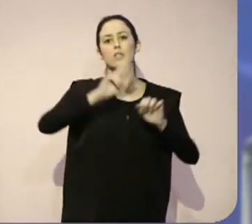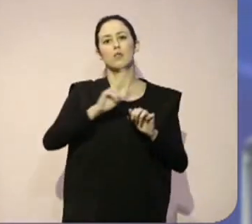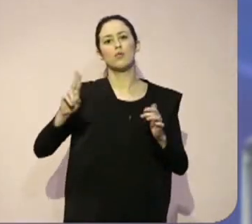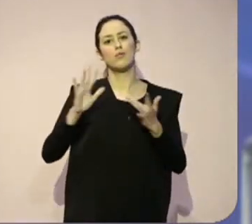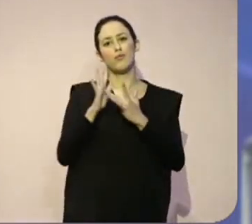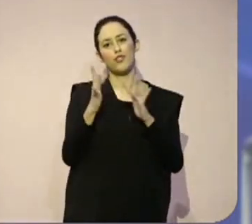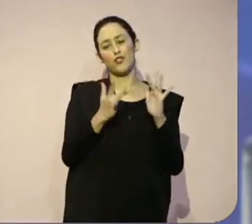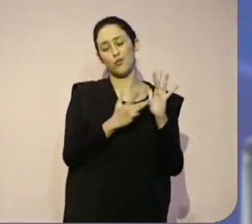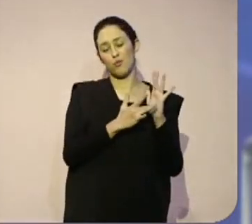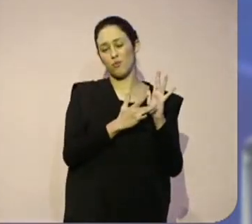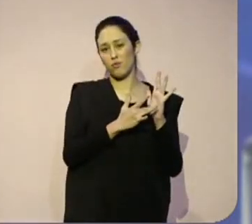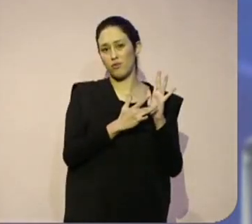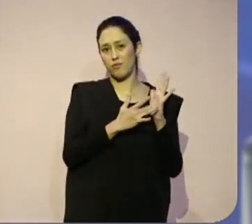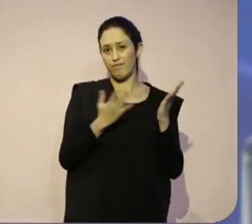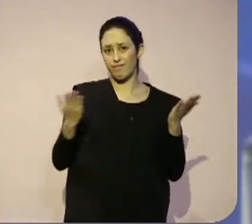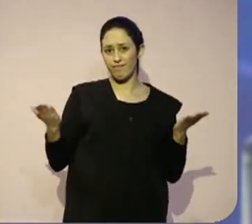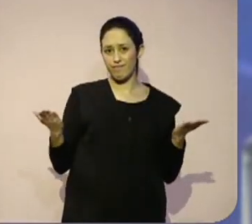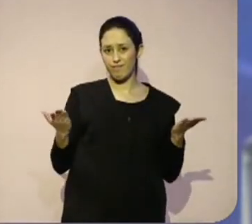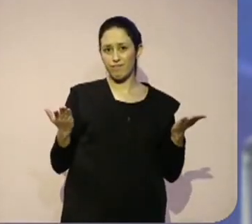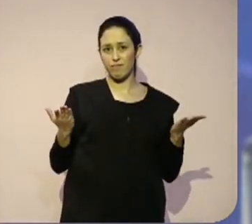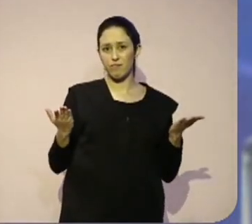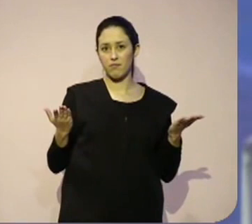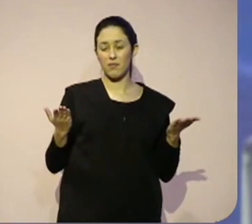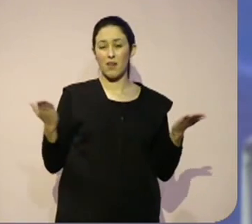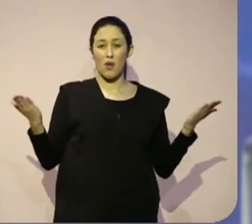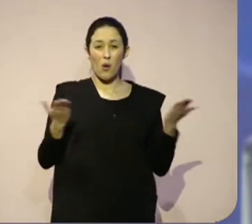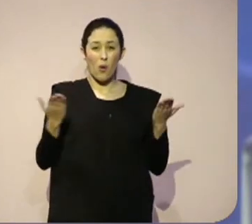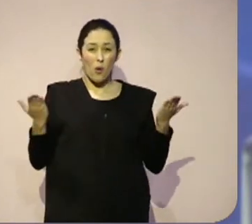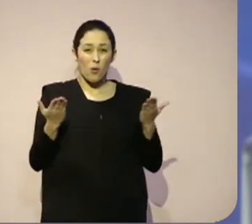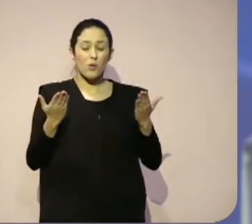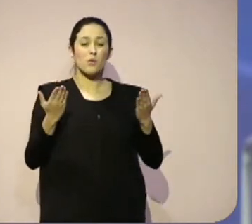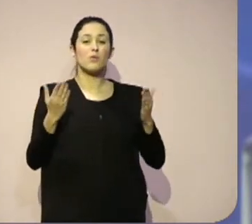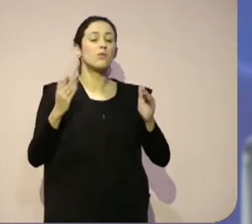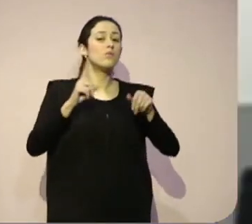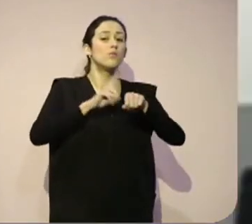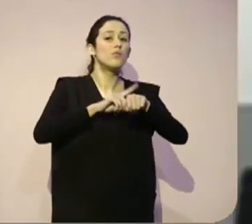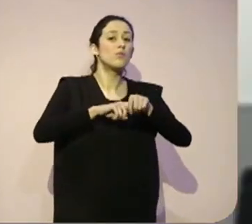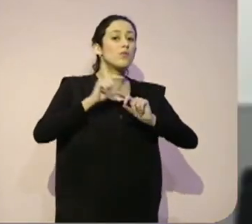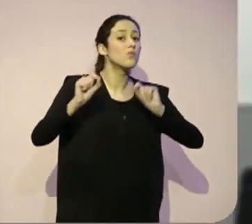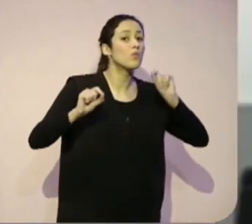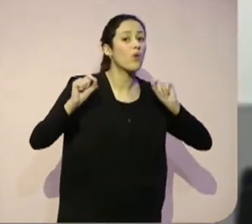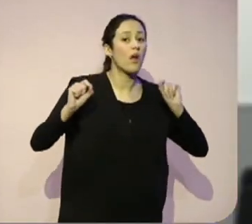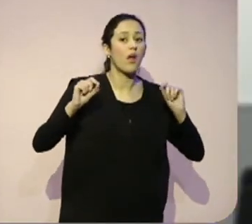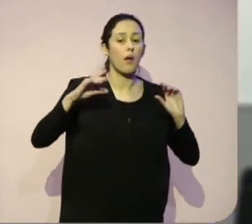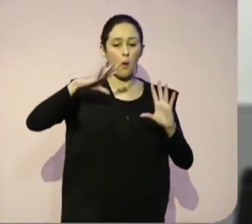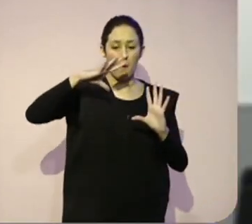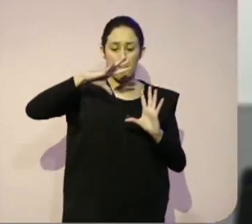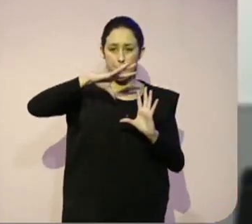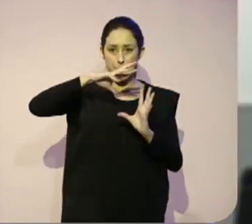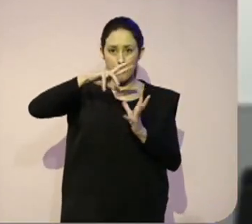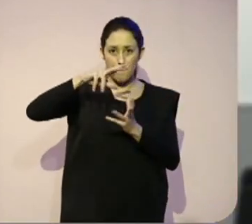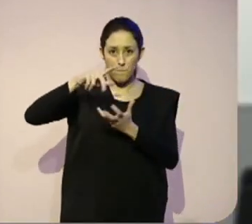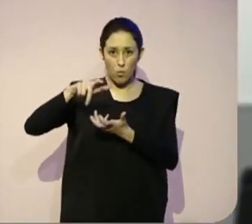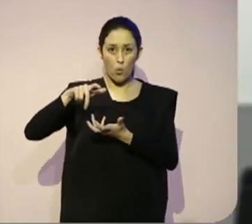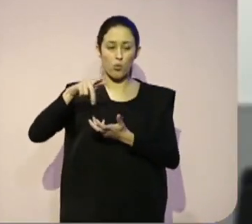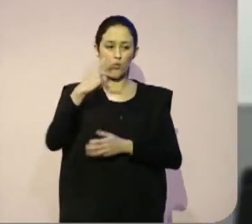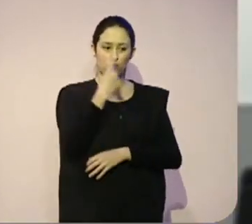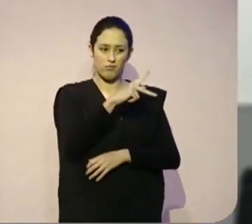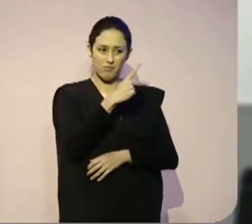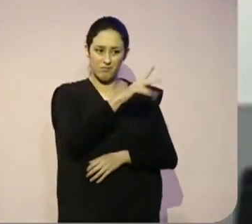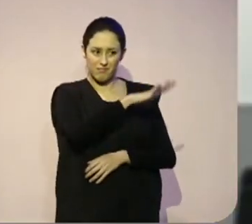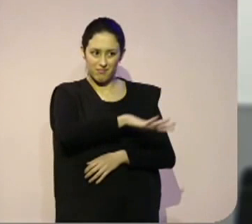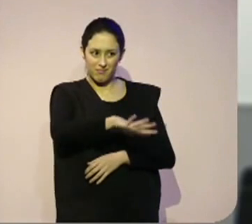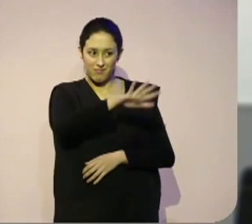bem, nesse período está tudo mudando. O mundo que eles estão